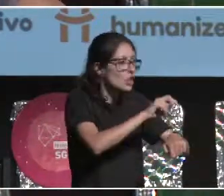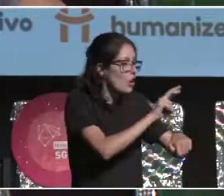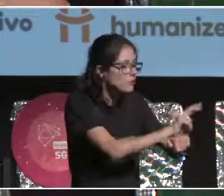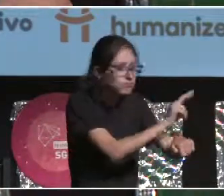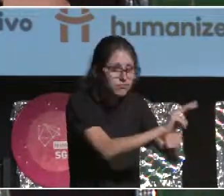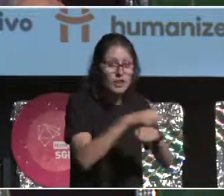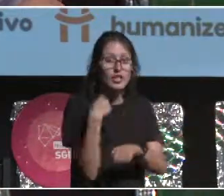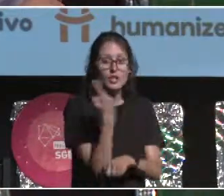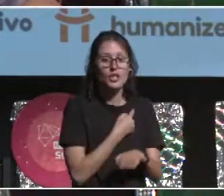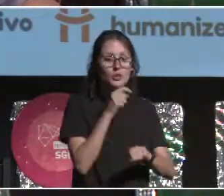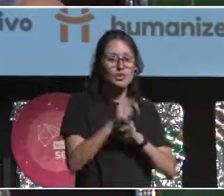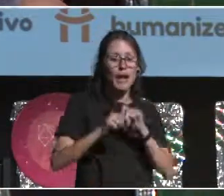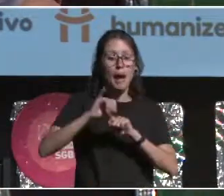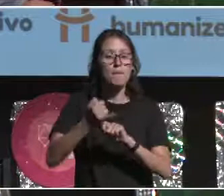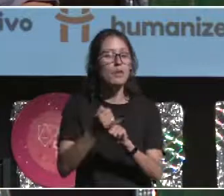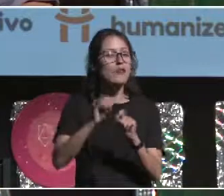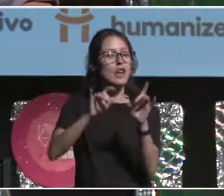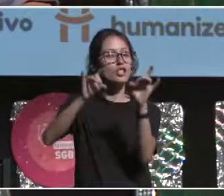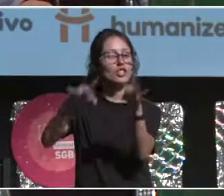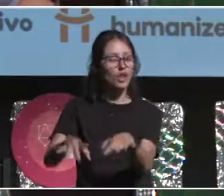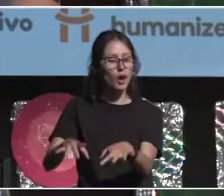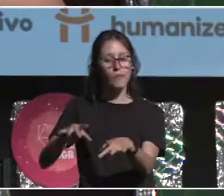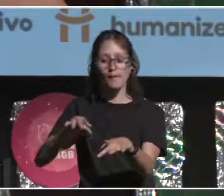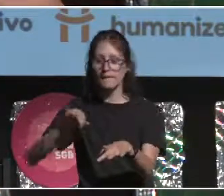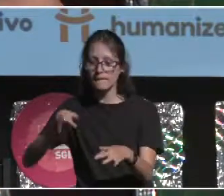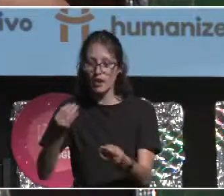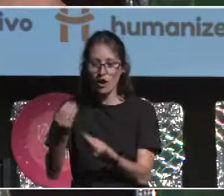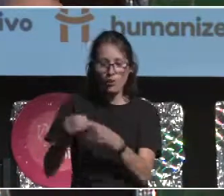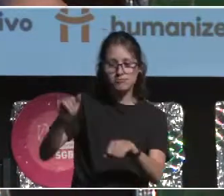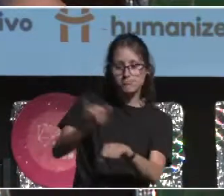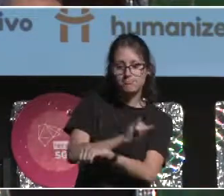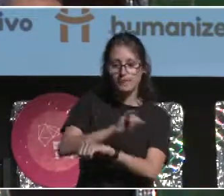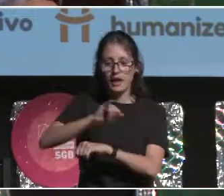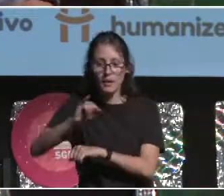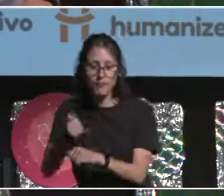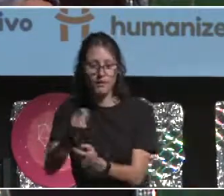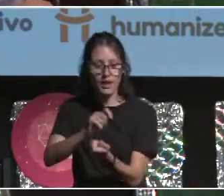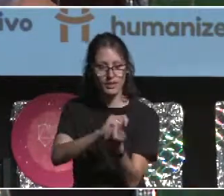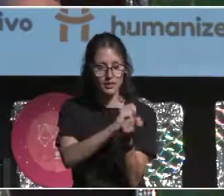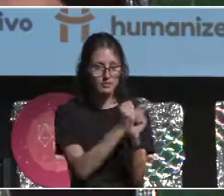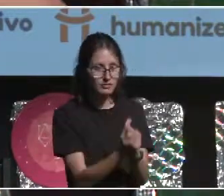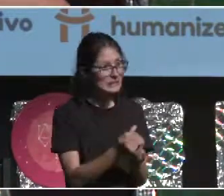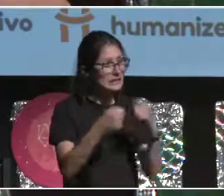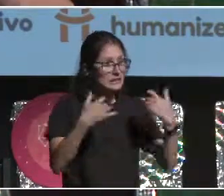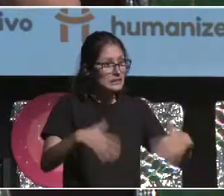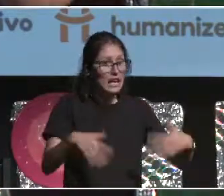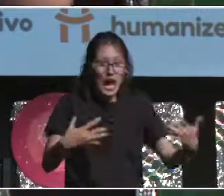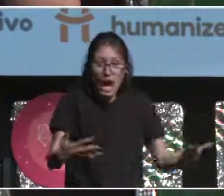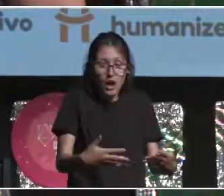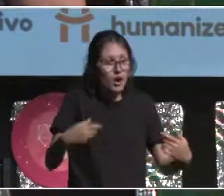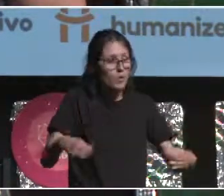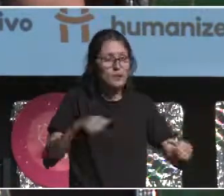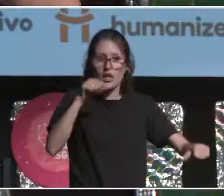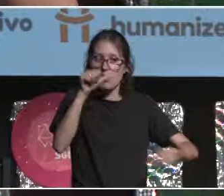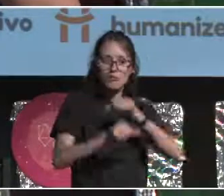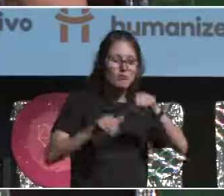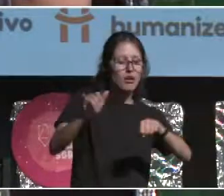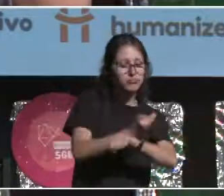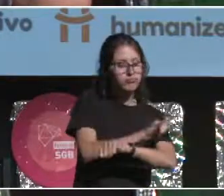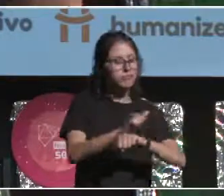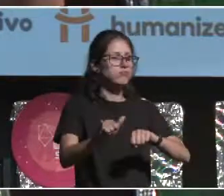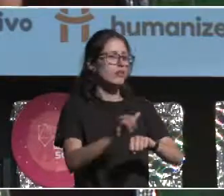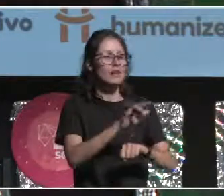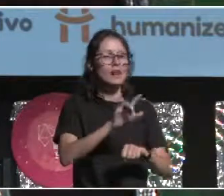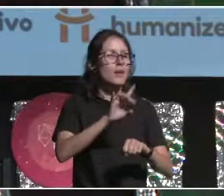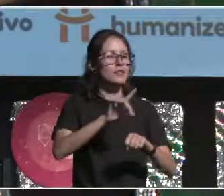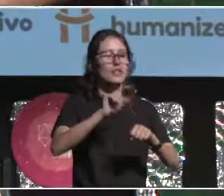Nós precisamos regenerar o nosso planeta. Temos um senso de urgência, precisamos mudar a lógica da economia, não